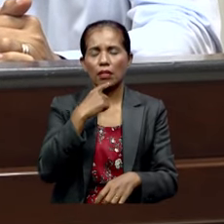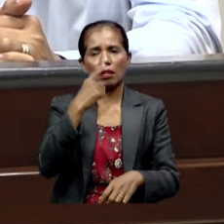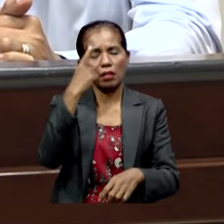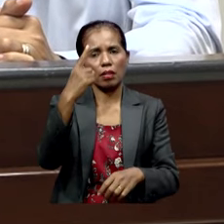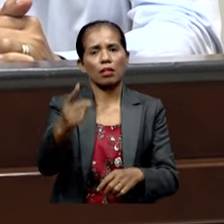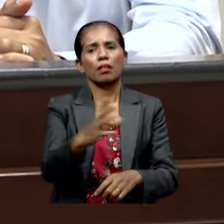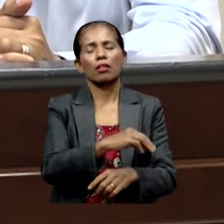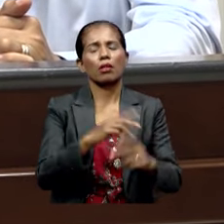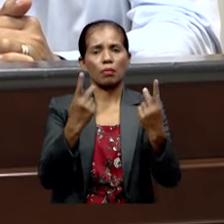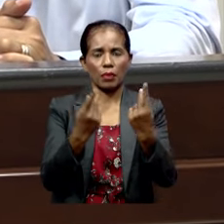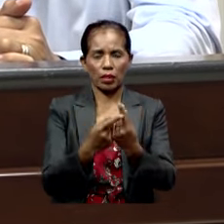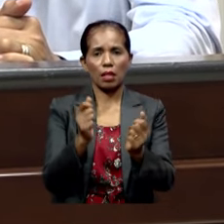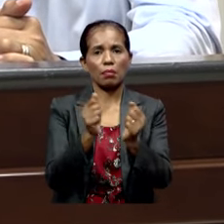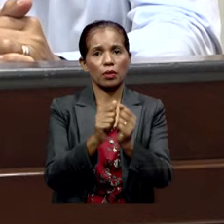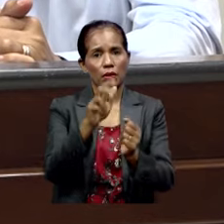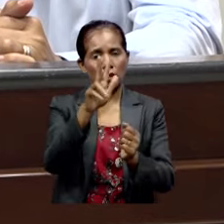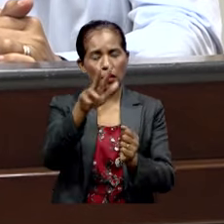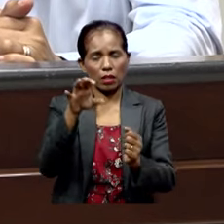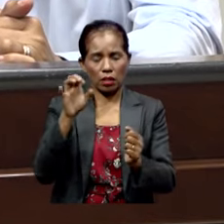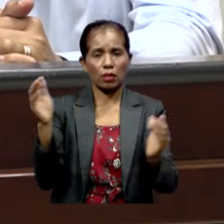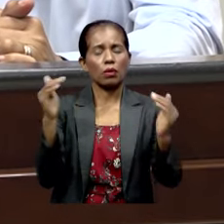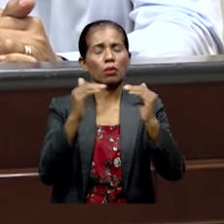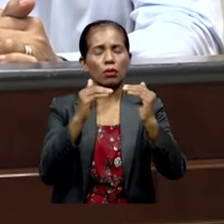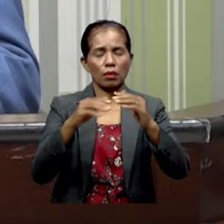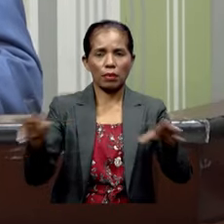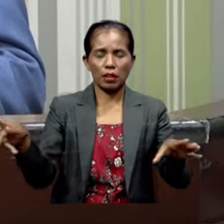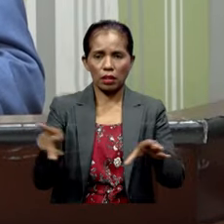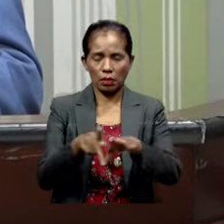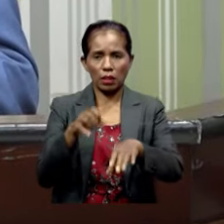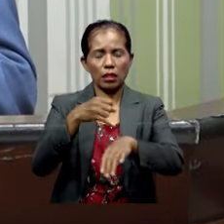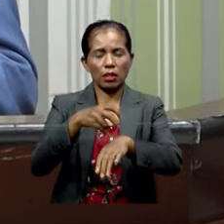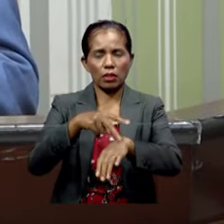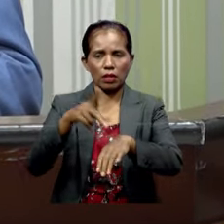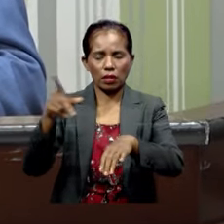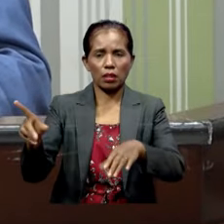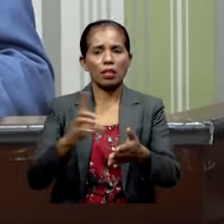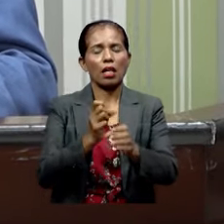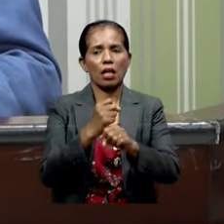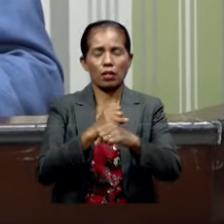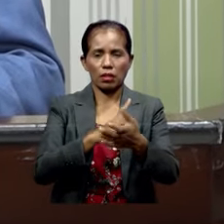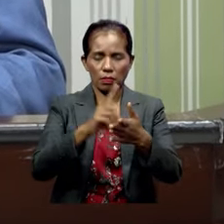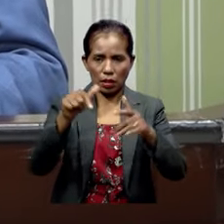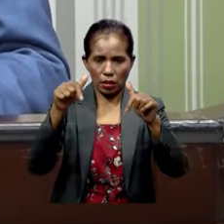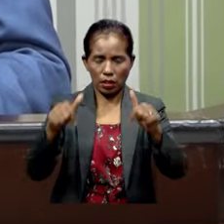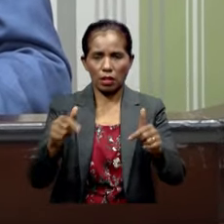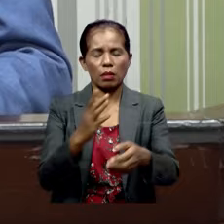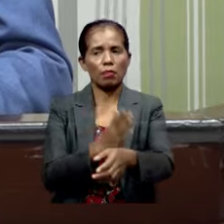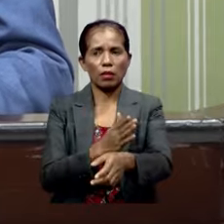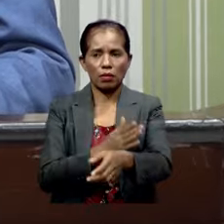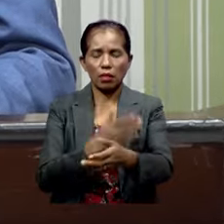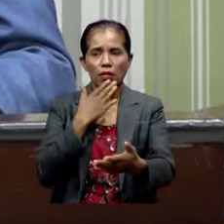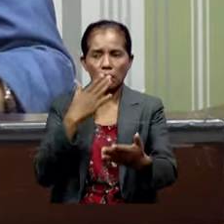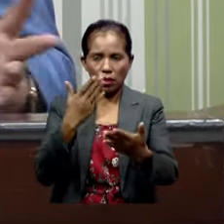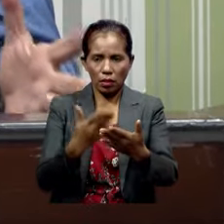empresário Atos Tolo Racing se participa em Fórum Internacional Negócio, nebem que se realiza esta semana, né? Fórum refere a tu promove